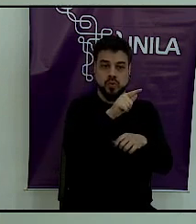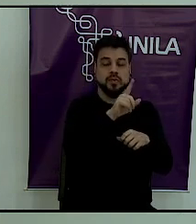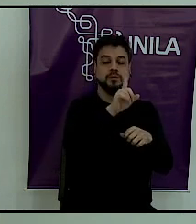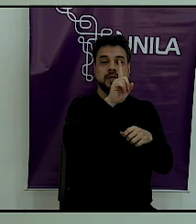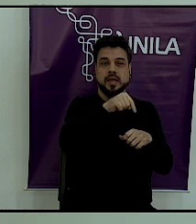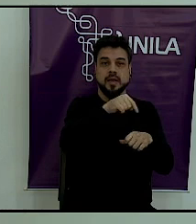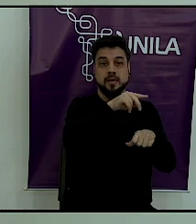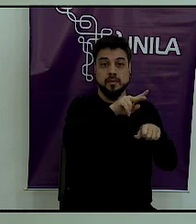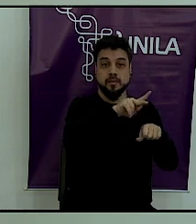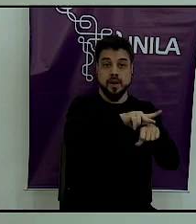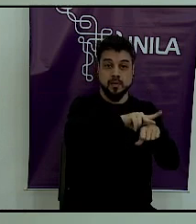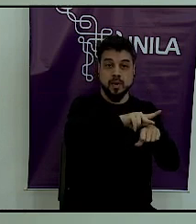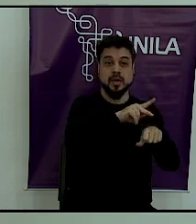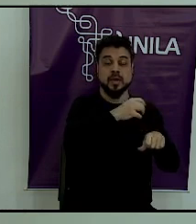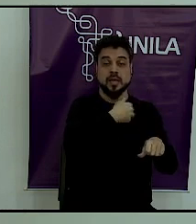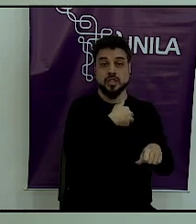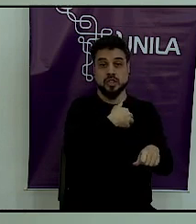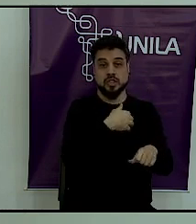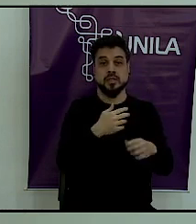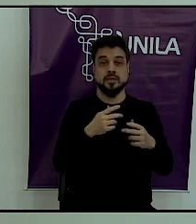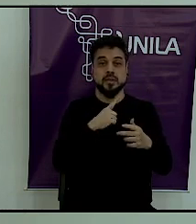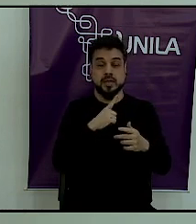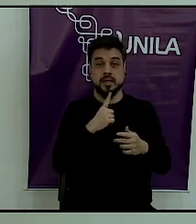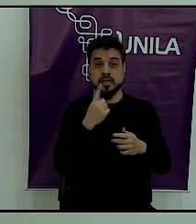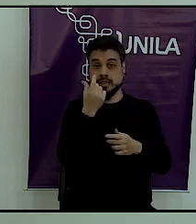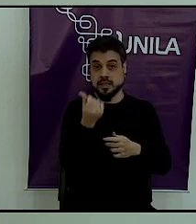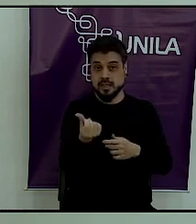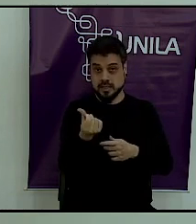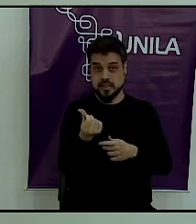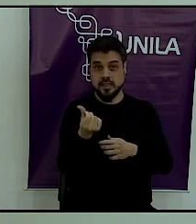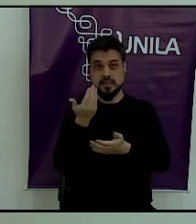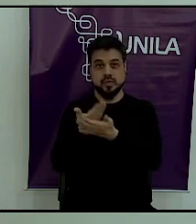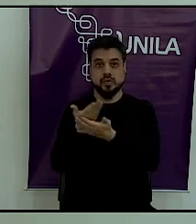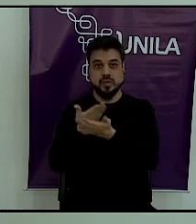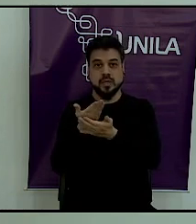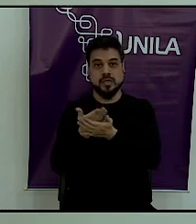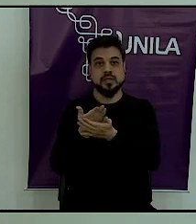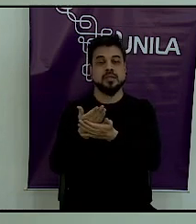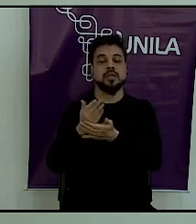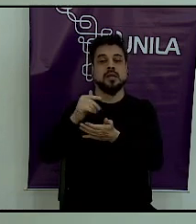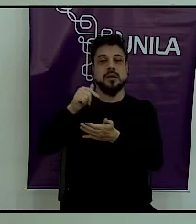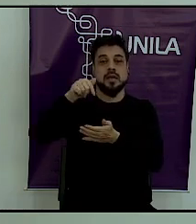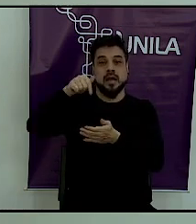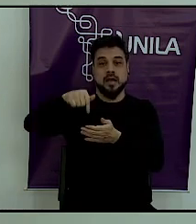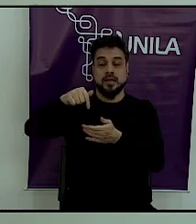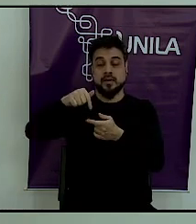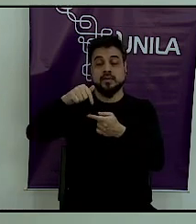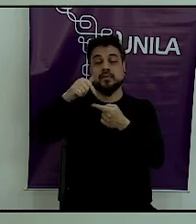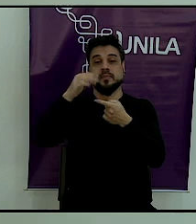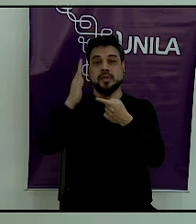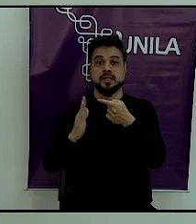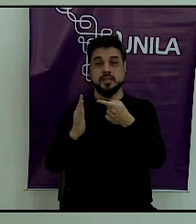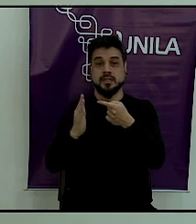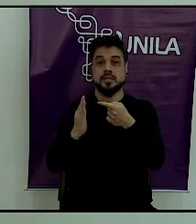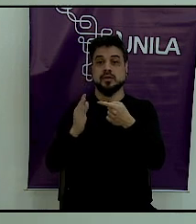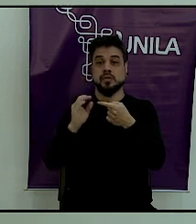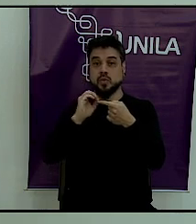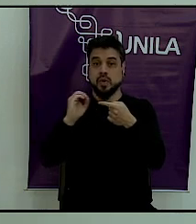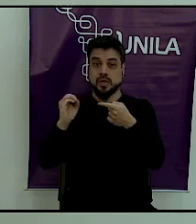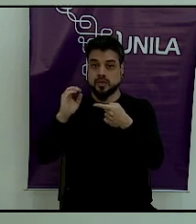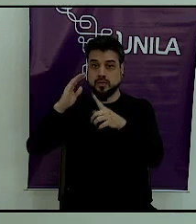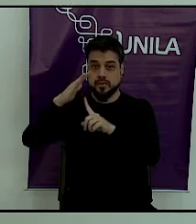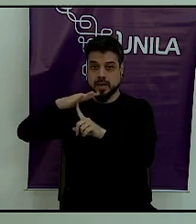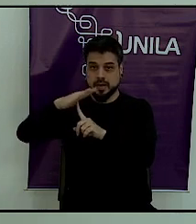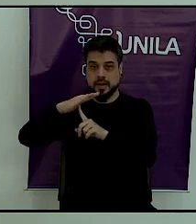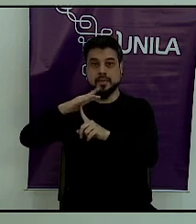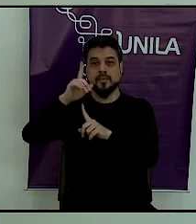Argentina. Então, nós teremos 16 estudantes nacionais da região oeste do Paraná, que é a região